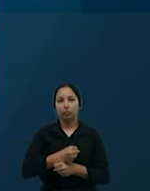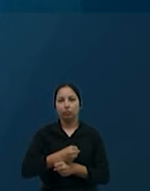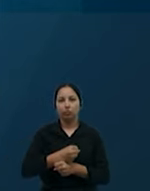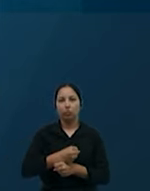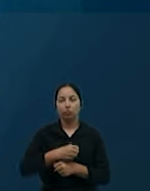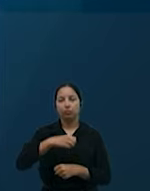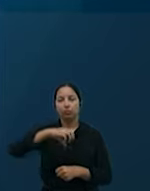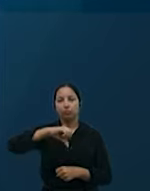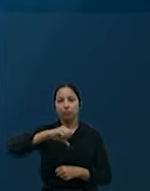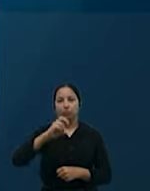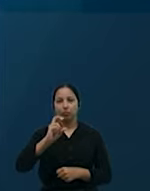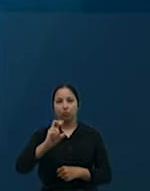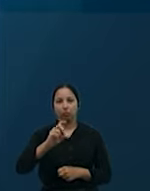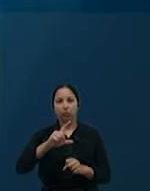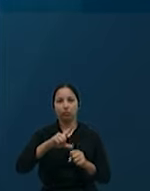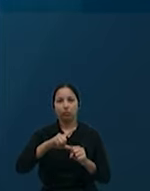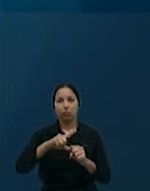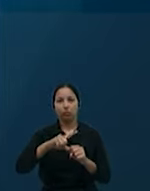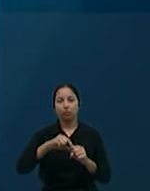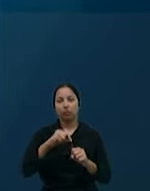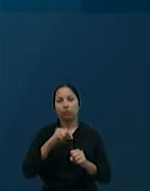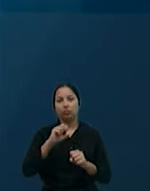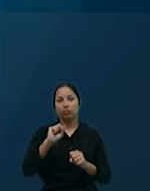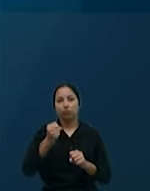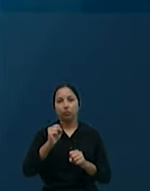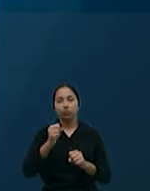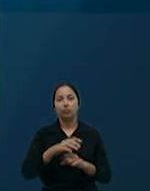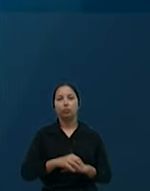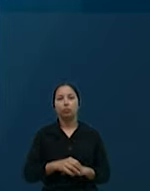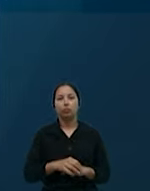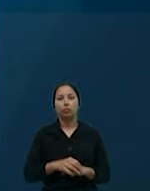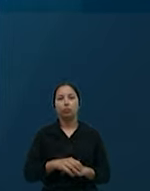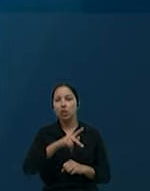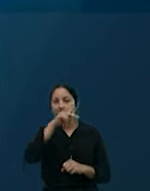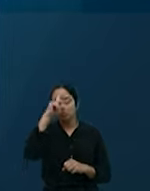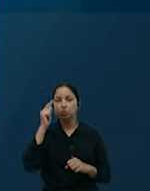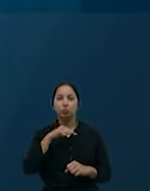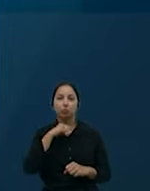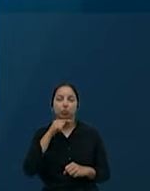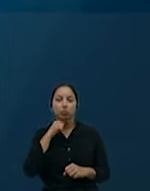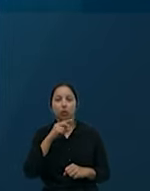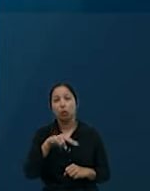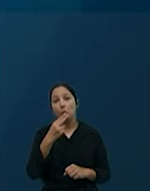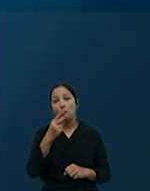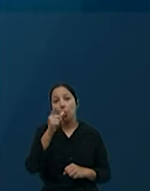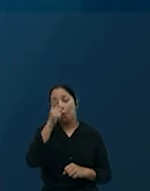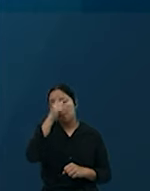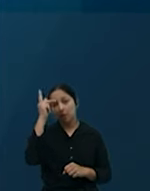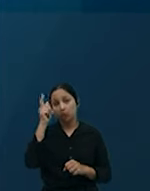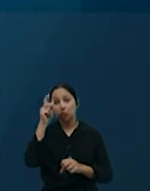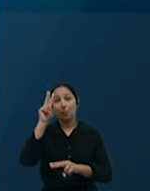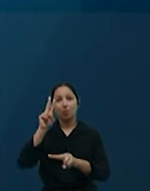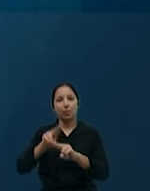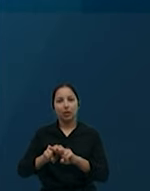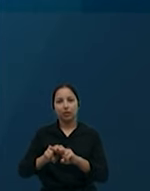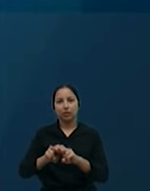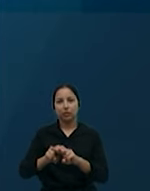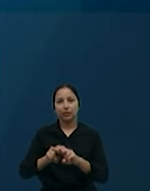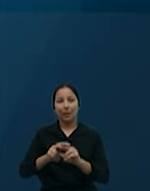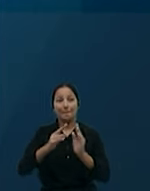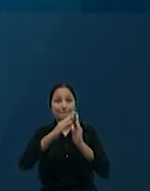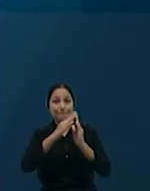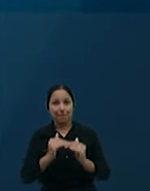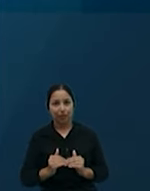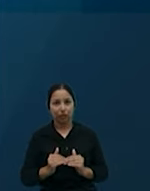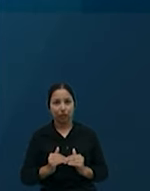8º, expressamente se lê: os incapazes, os presos, não poderão reivindicar